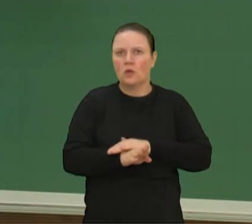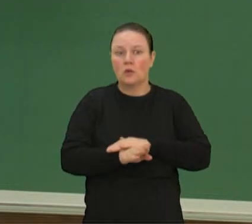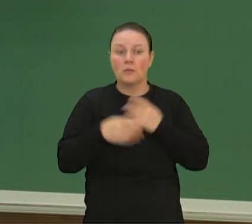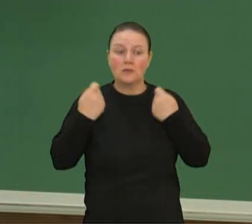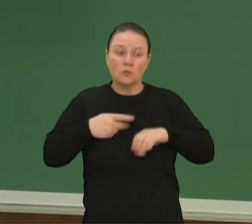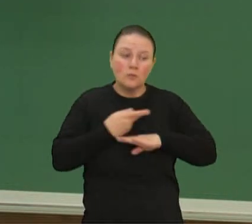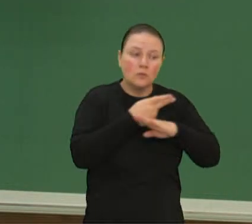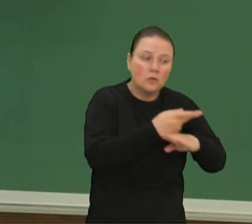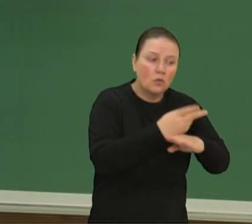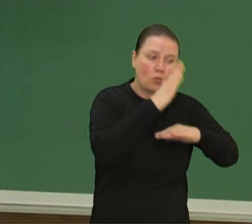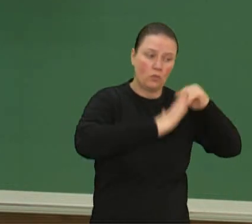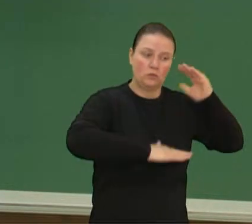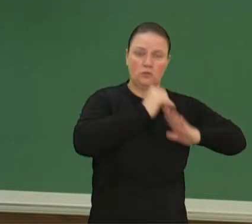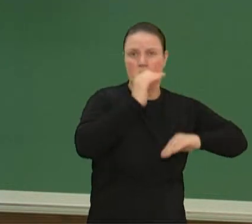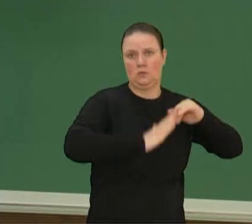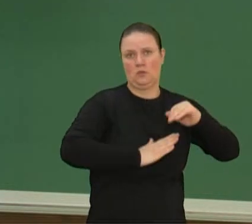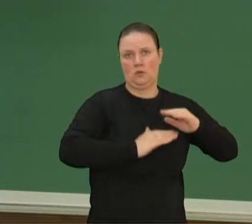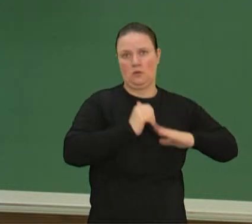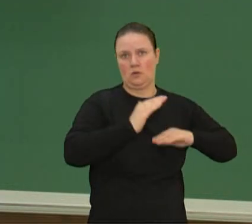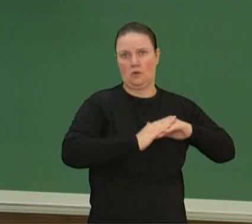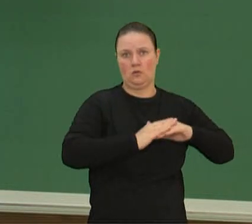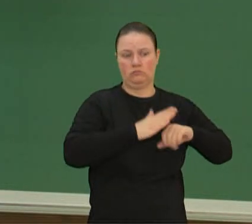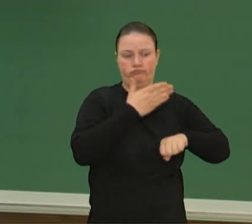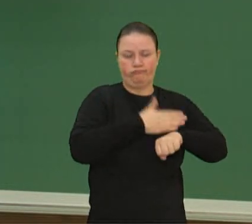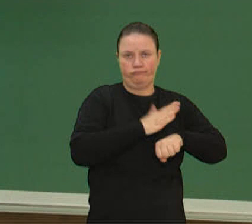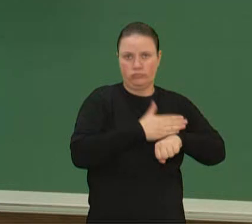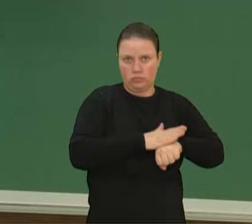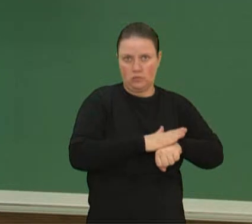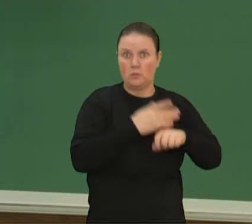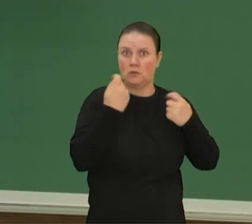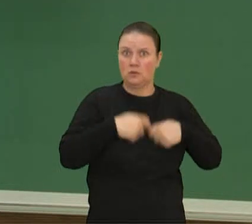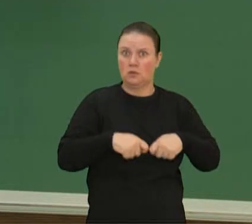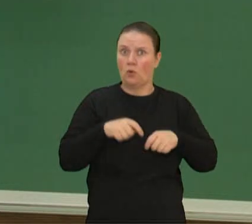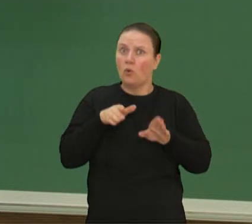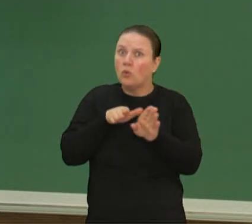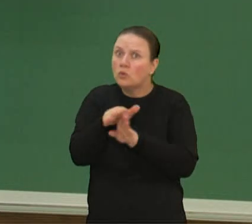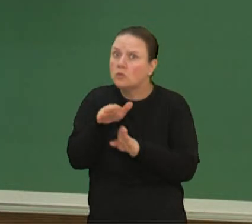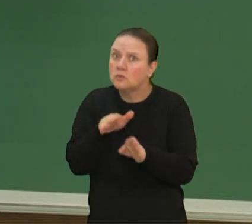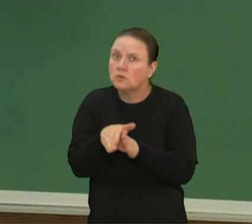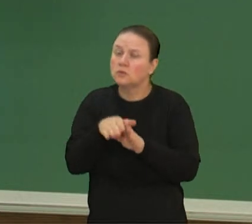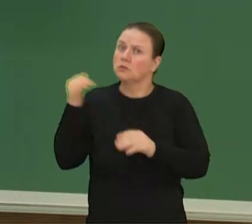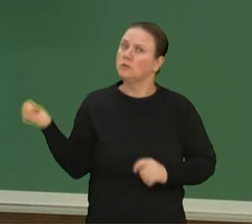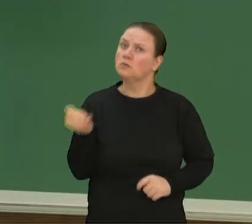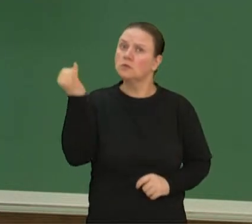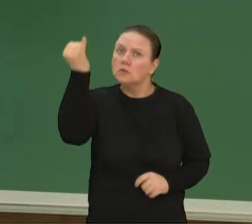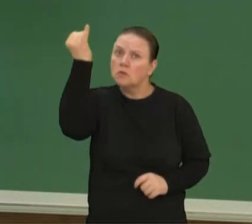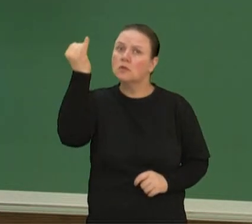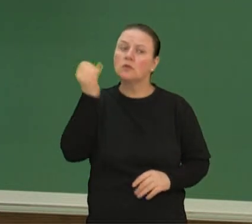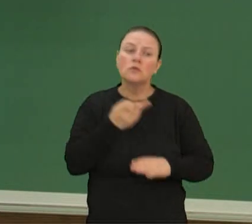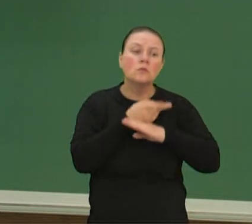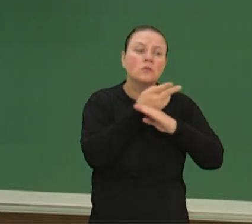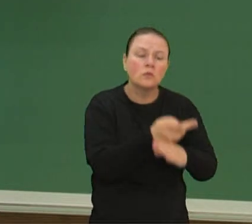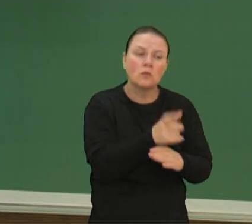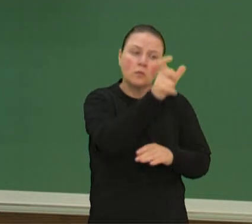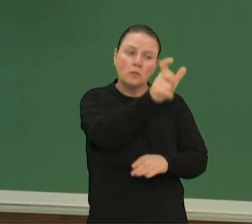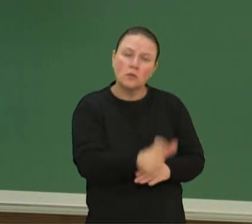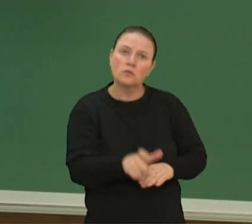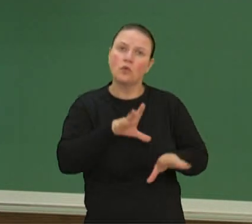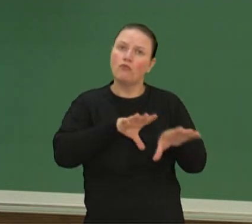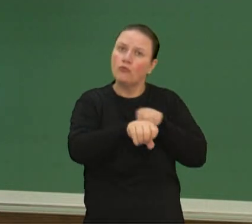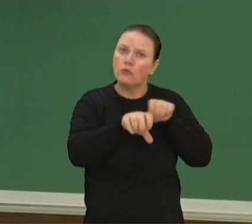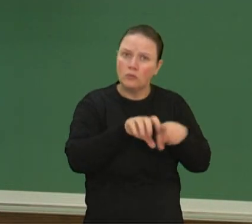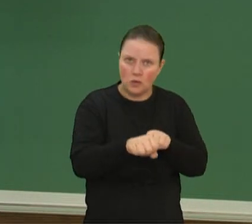de treino. Então, aqui fica a dica e a importância de sempre você consultar um profissional habilitado para você fazer